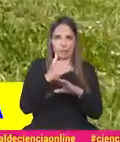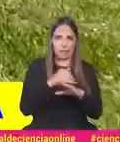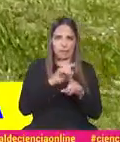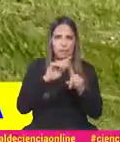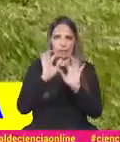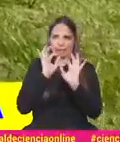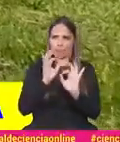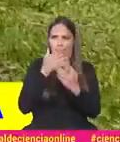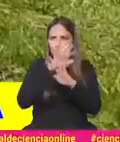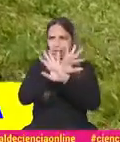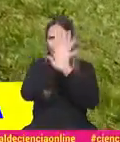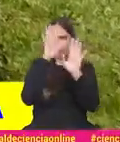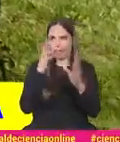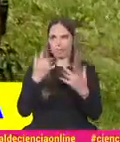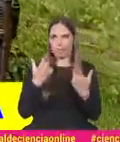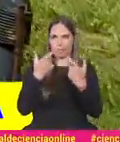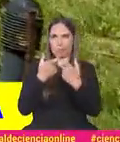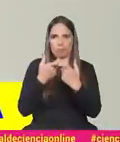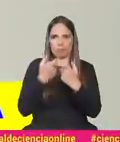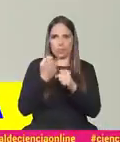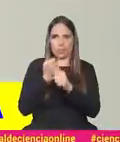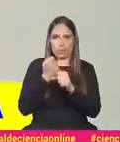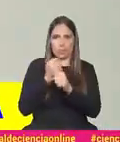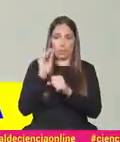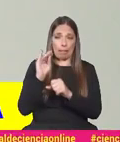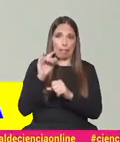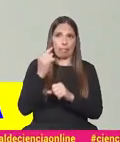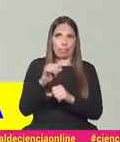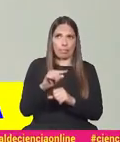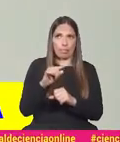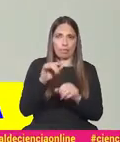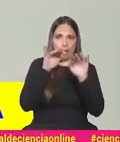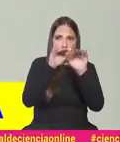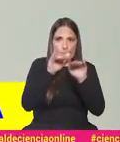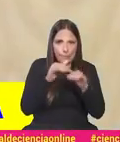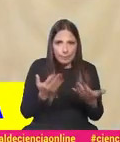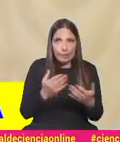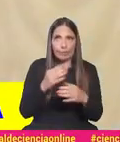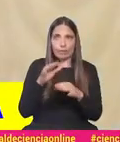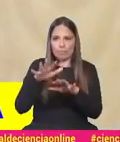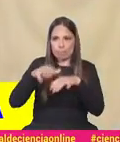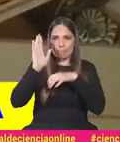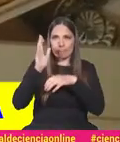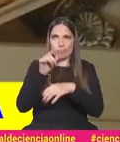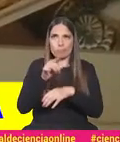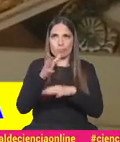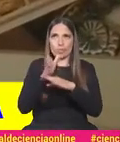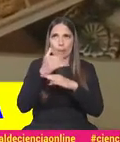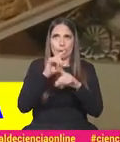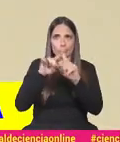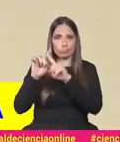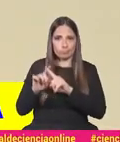muito bem definidas e que estão ajustadas aos processos de trabalho do banco, temos armazéns, auditório,